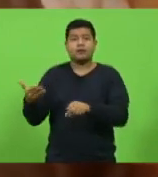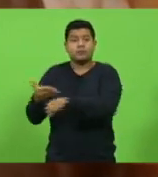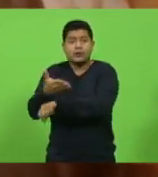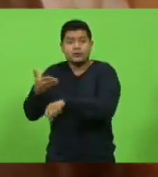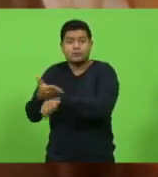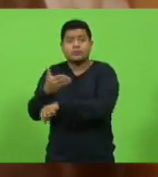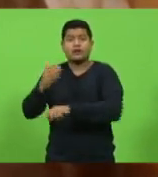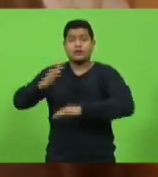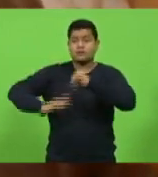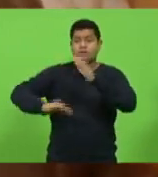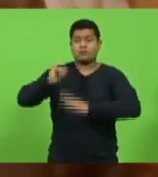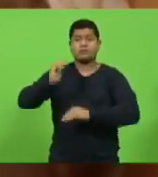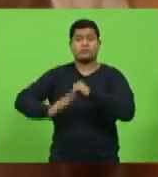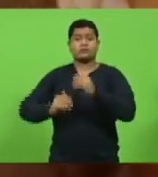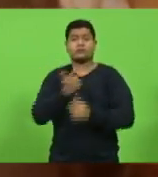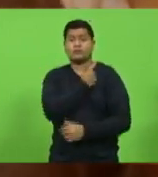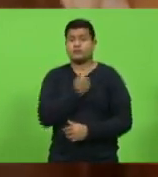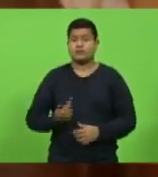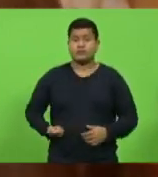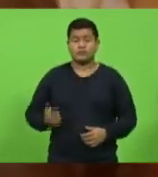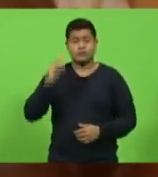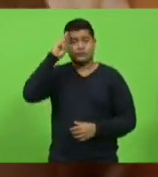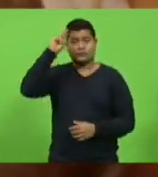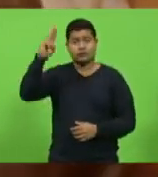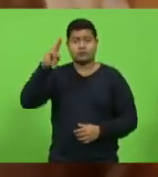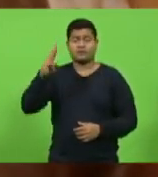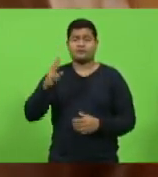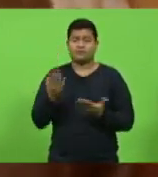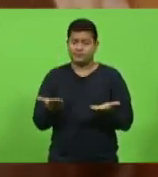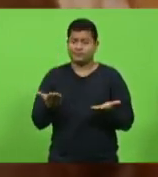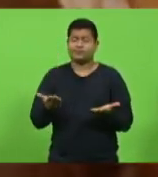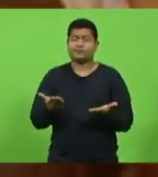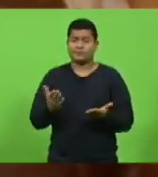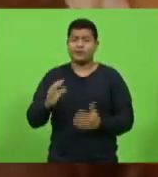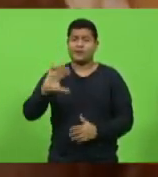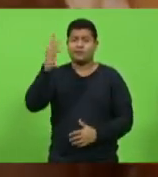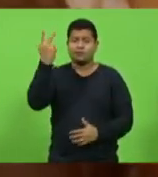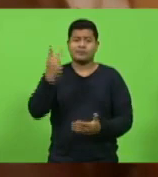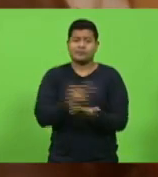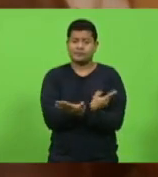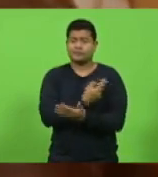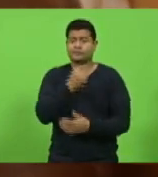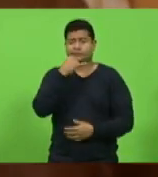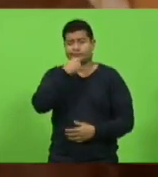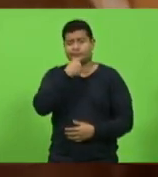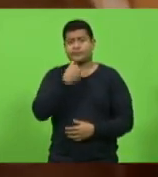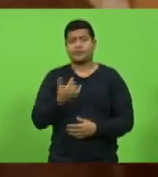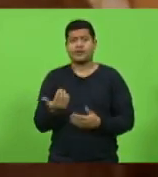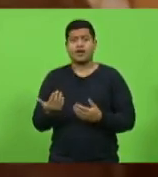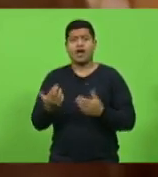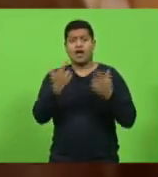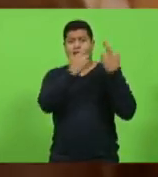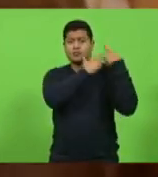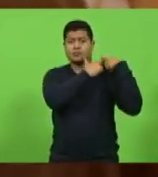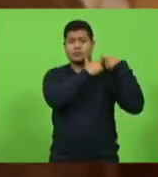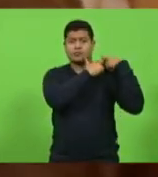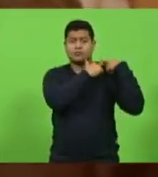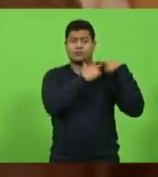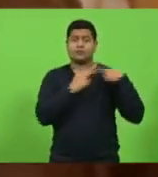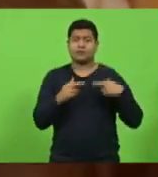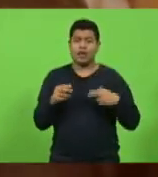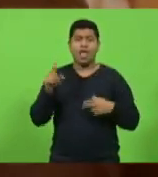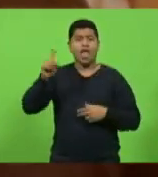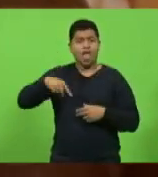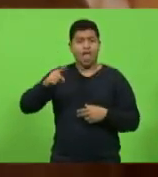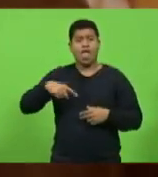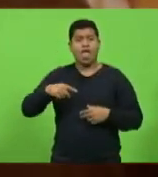do governador Moisés neste triste episódio. A sua responsabilidade é latente